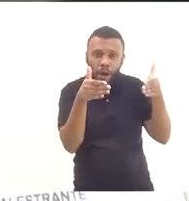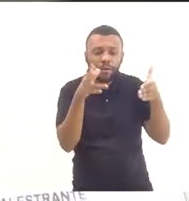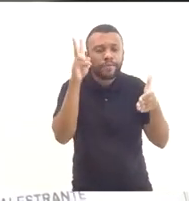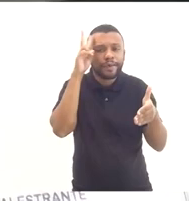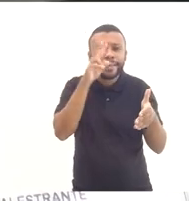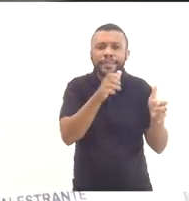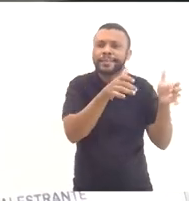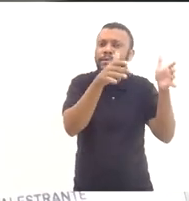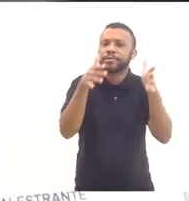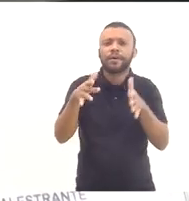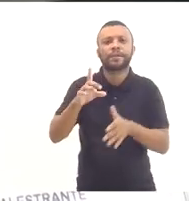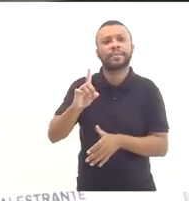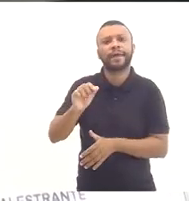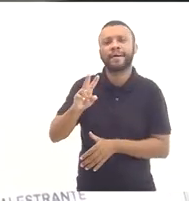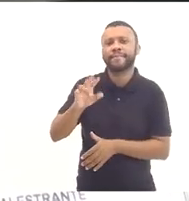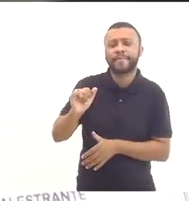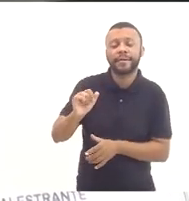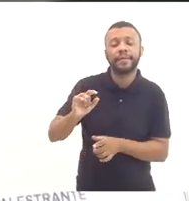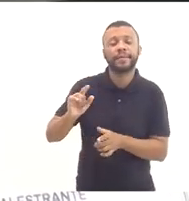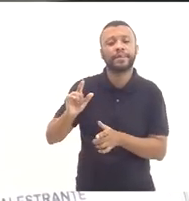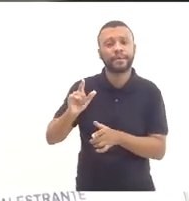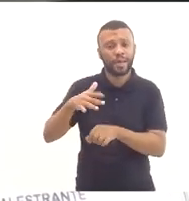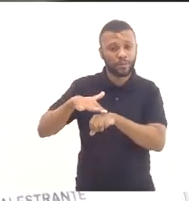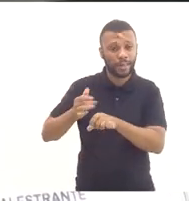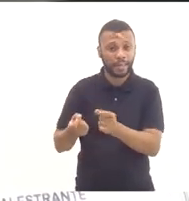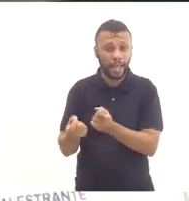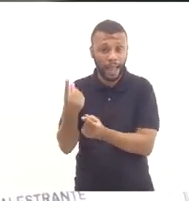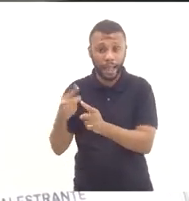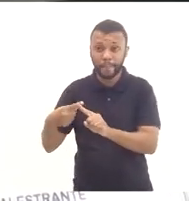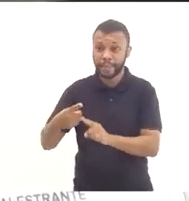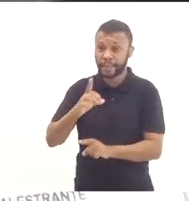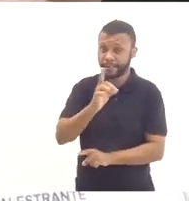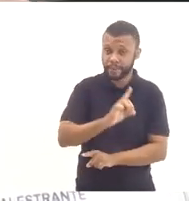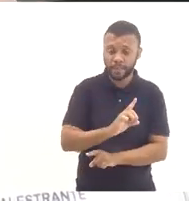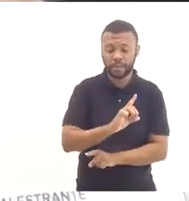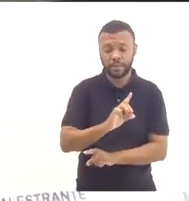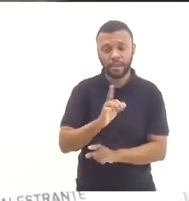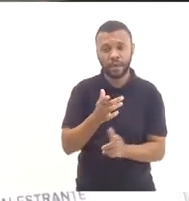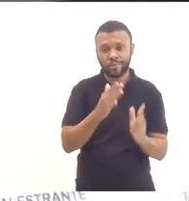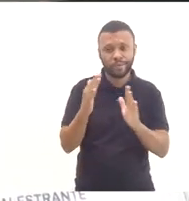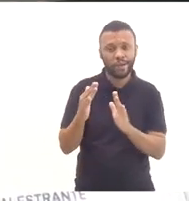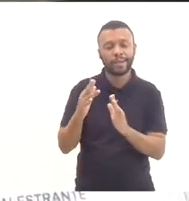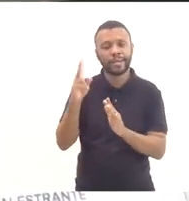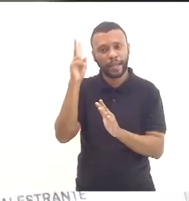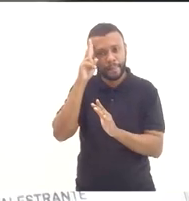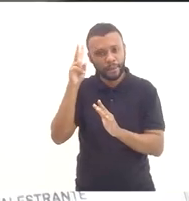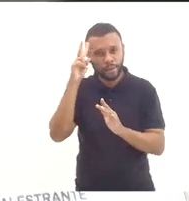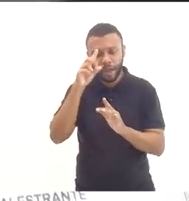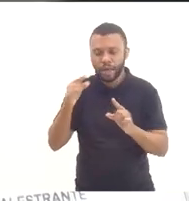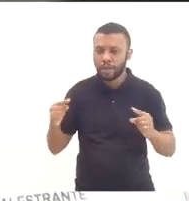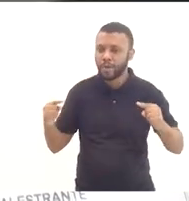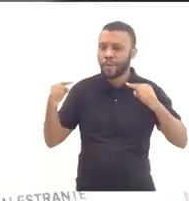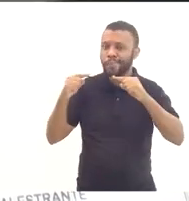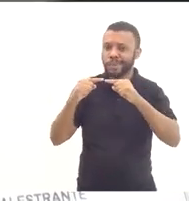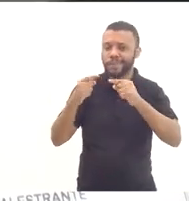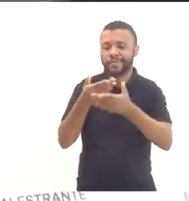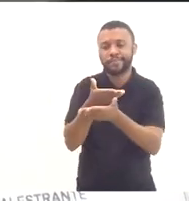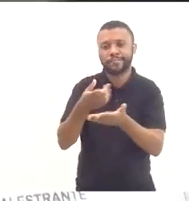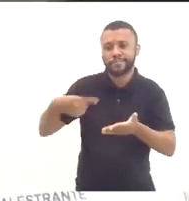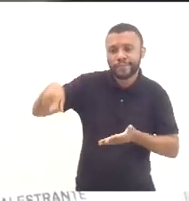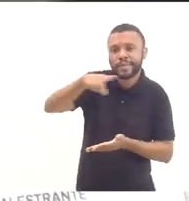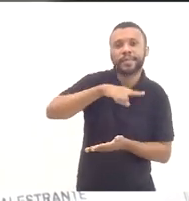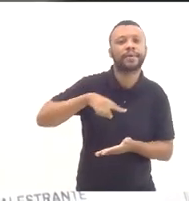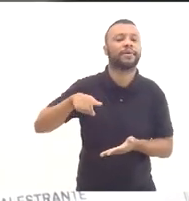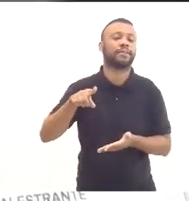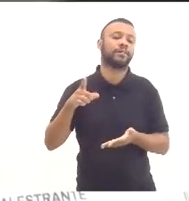história do Davi que a doença Rara e a deficiência que ela provocou as outras partes a minha história converge com a dela são muitas de vocês aqui